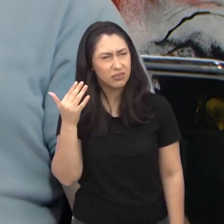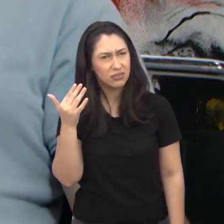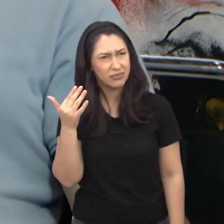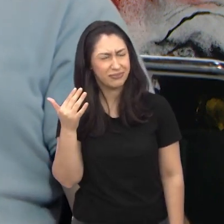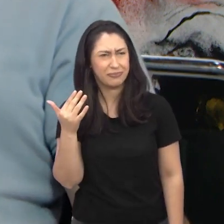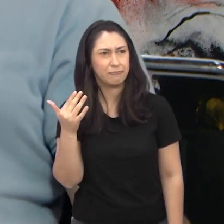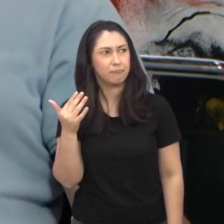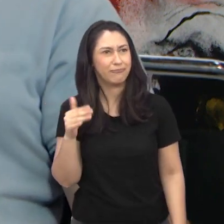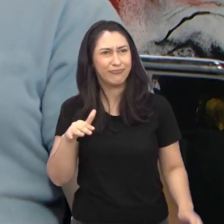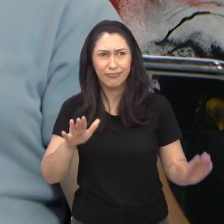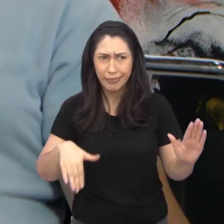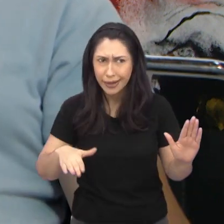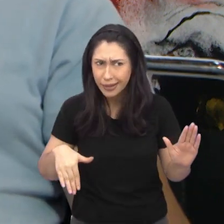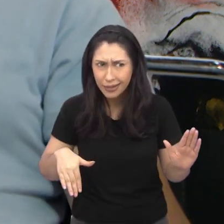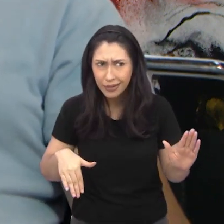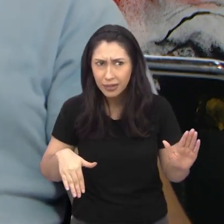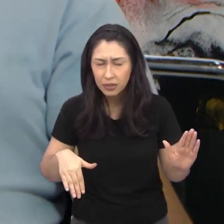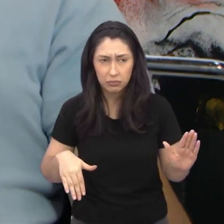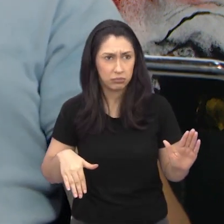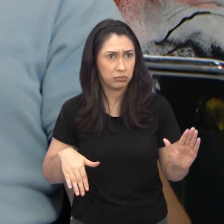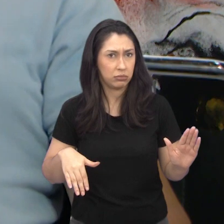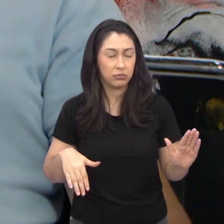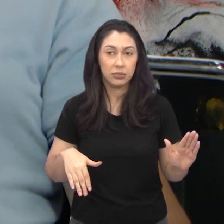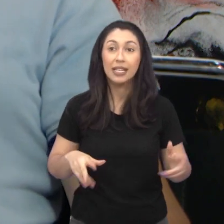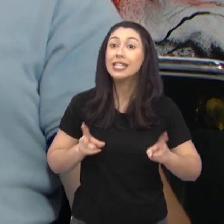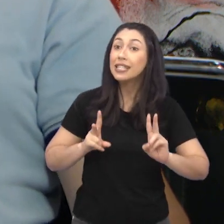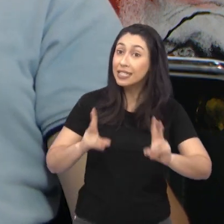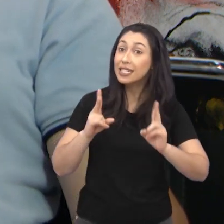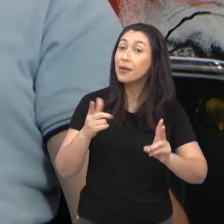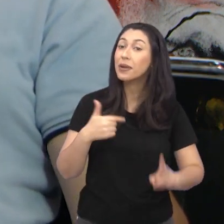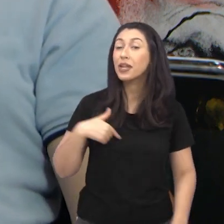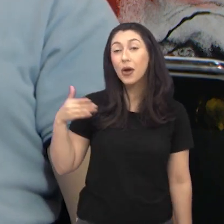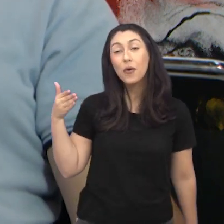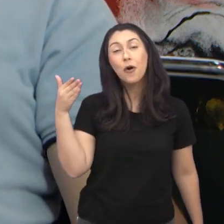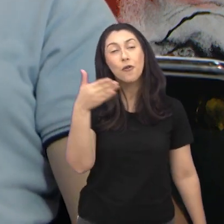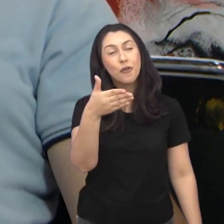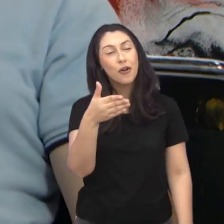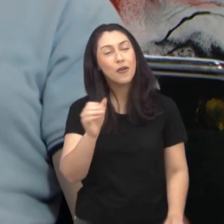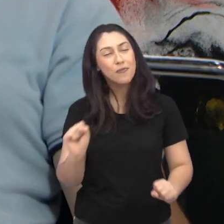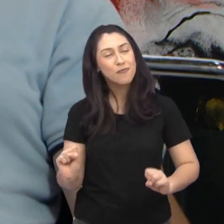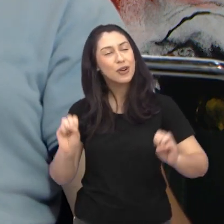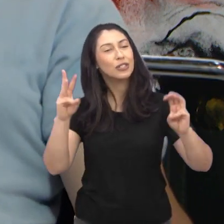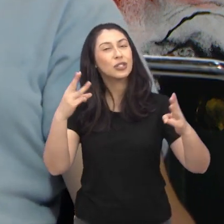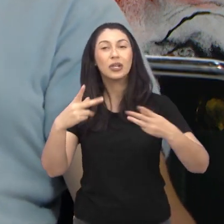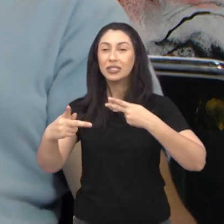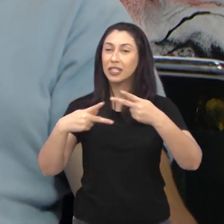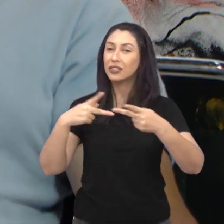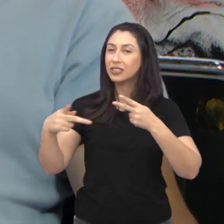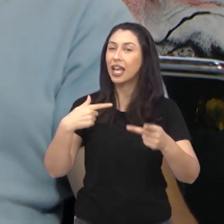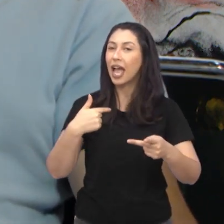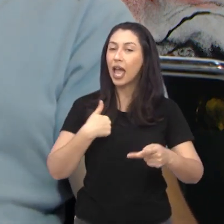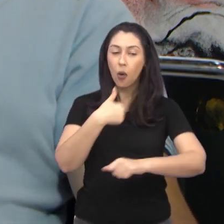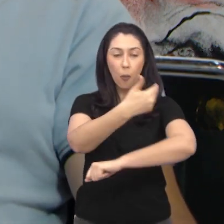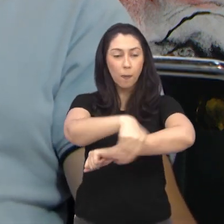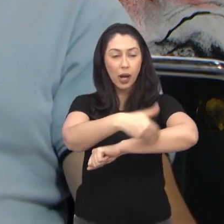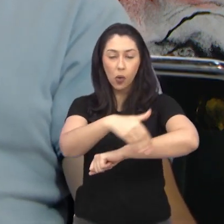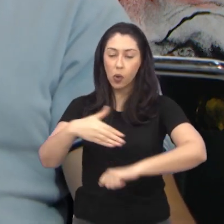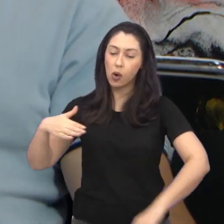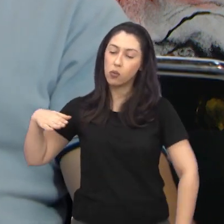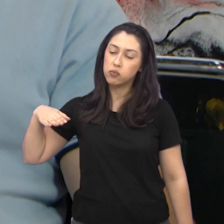mim. Daí eu falei assim, praia? Ele falou, toda vez que eu vou pro show, eu passo para a Avenida da